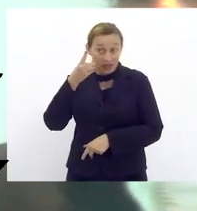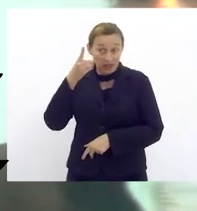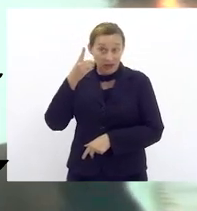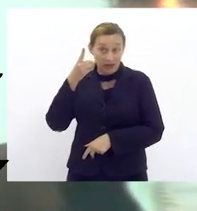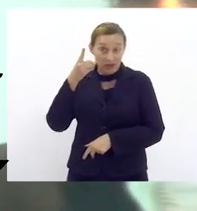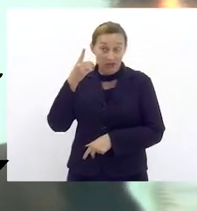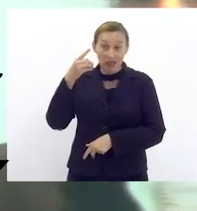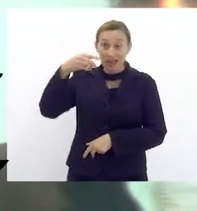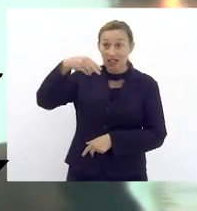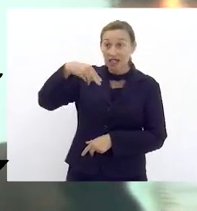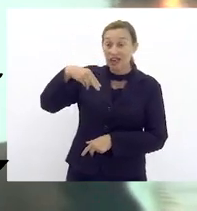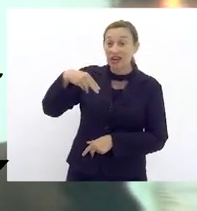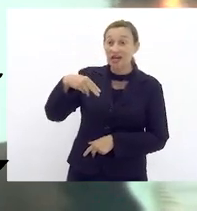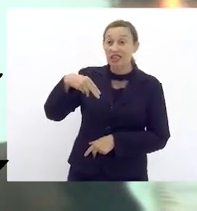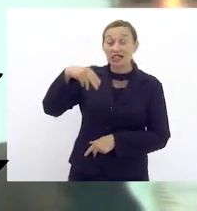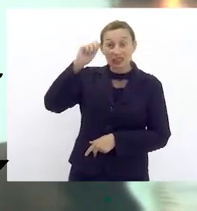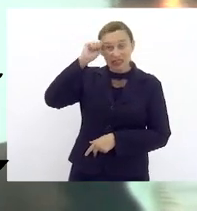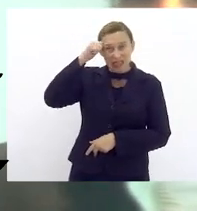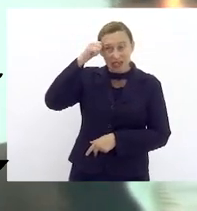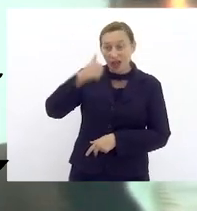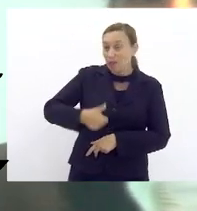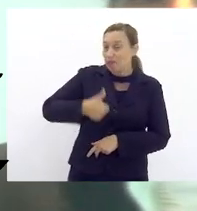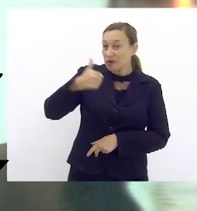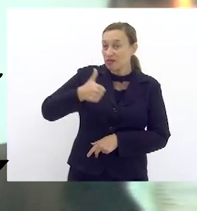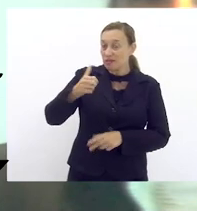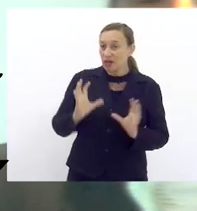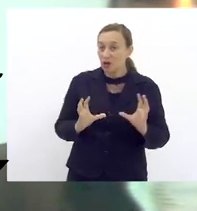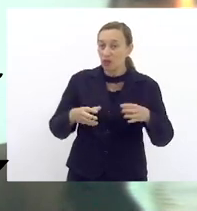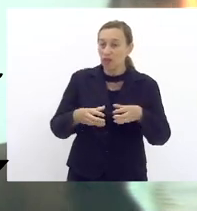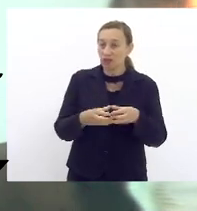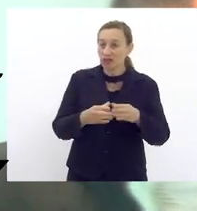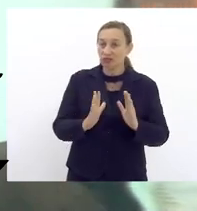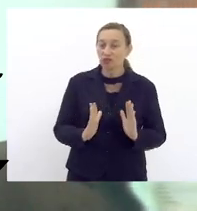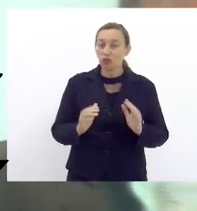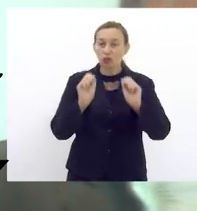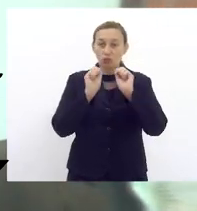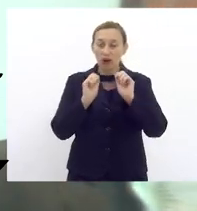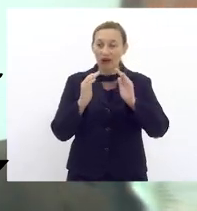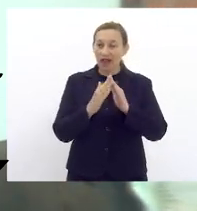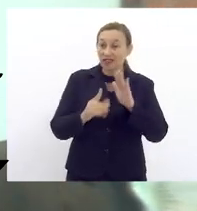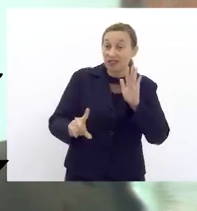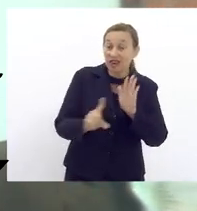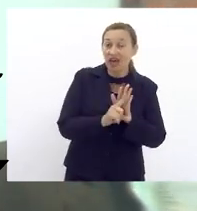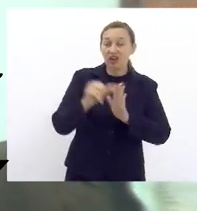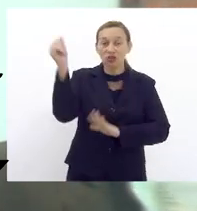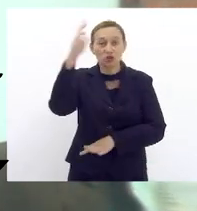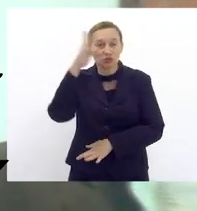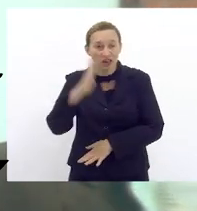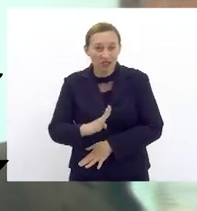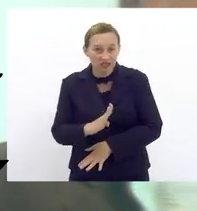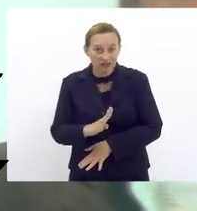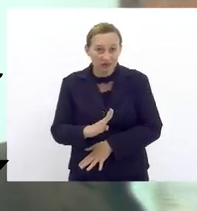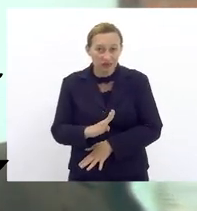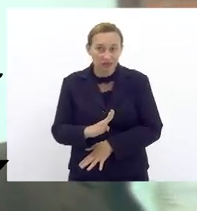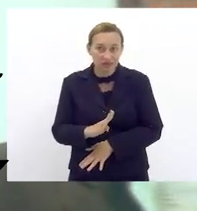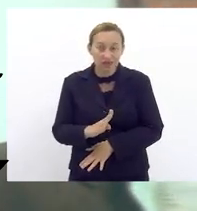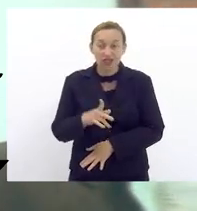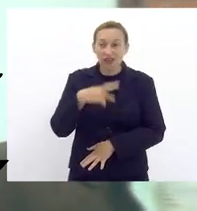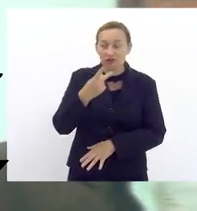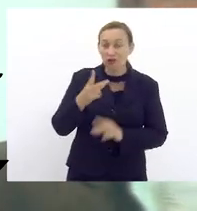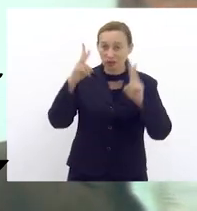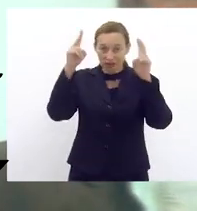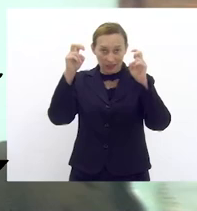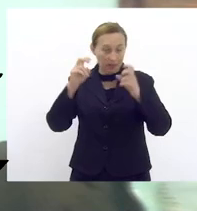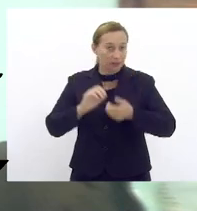eu quero dizer que essa foi a primeira comissão de uma casa Legislativa do Brasil que tratou desse